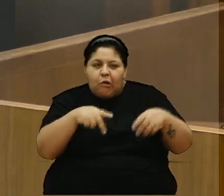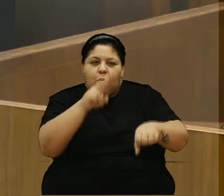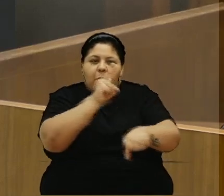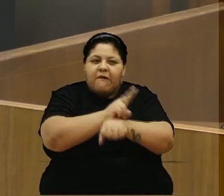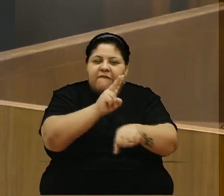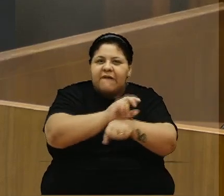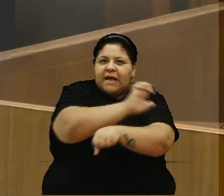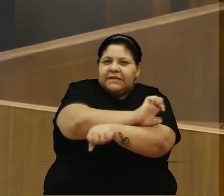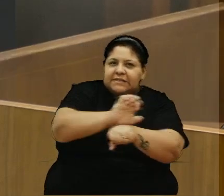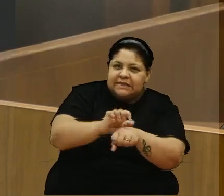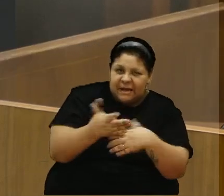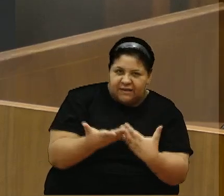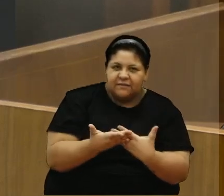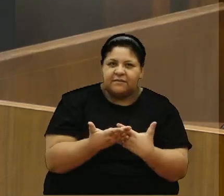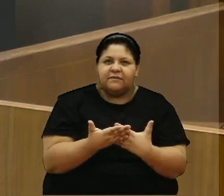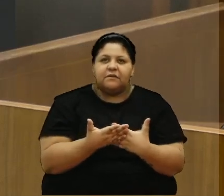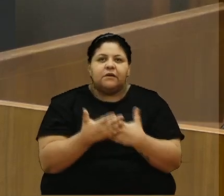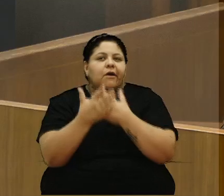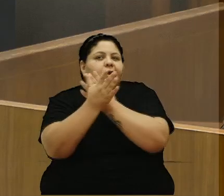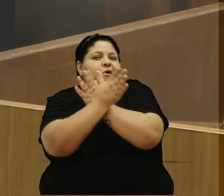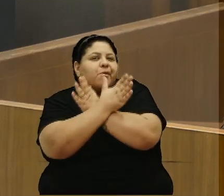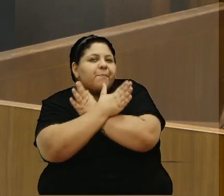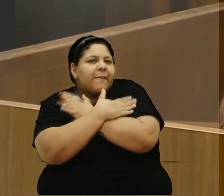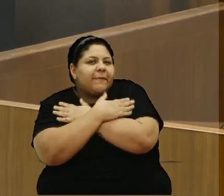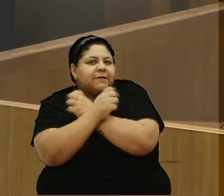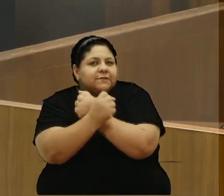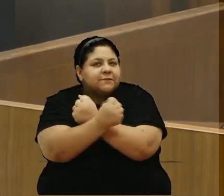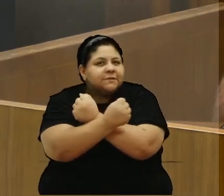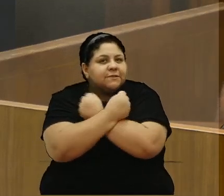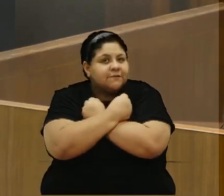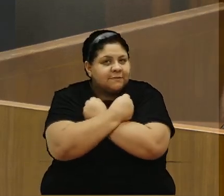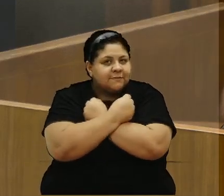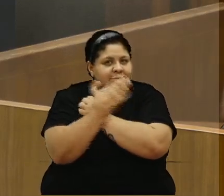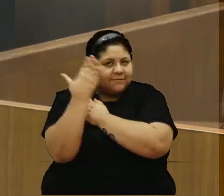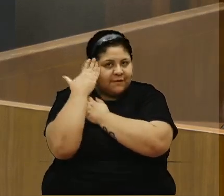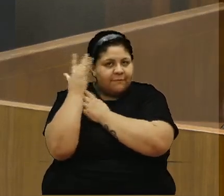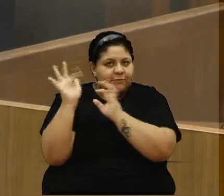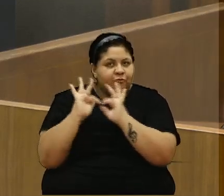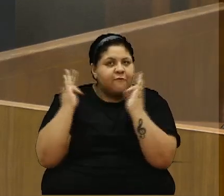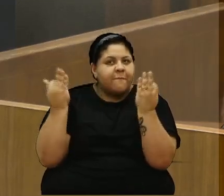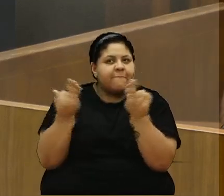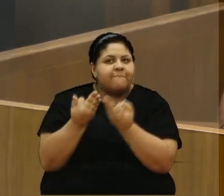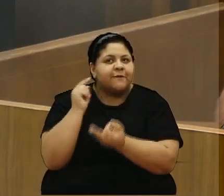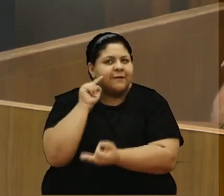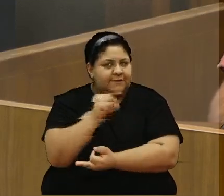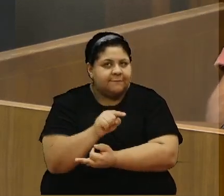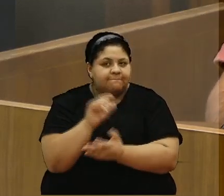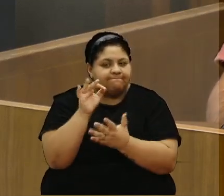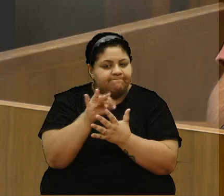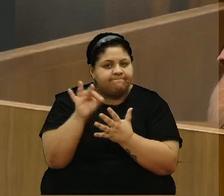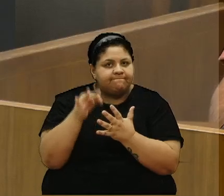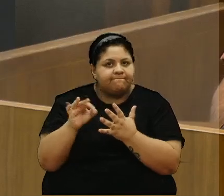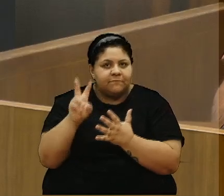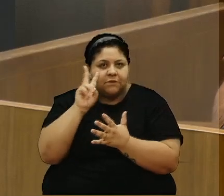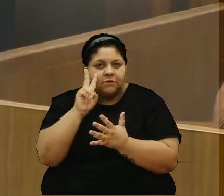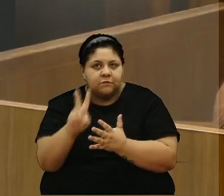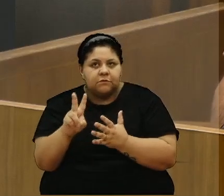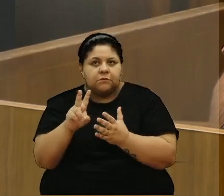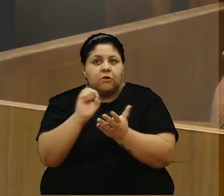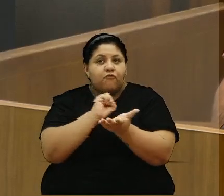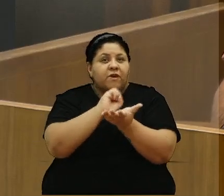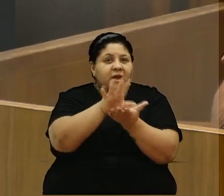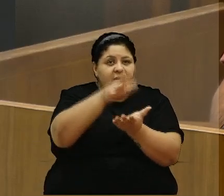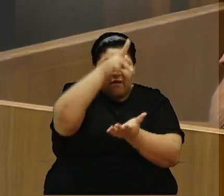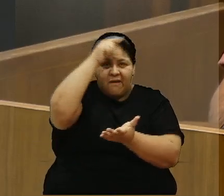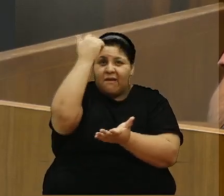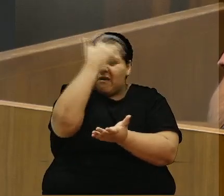estágio, né? Um abraço mais indelicado de um parente. Então, são essas coisas que a gente vê. E eu vou encaminhar para o prefeito Adiló